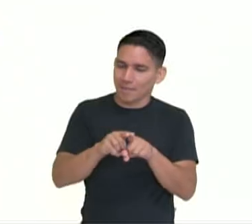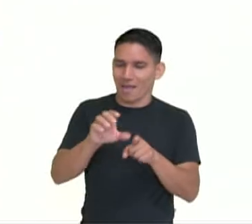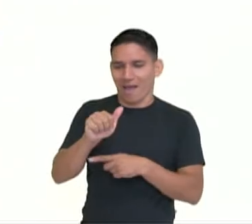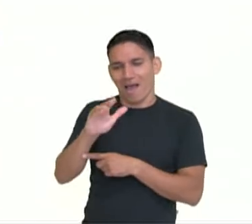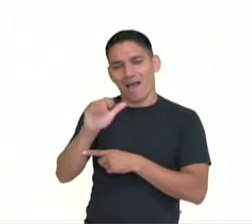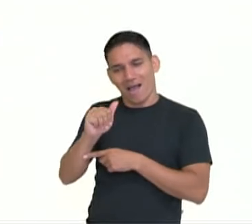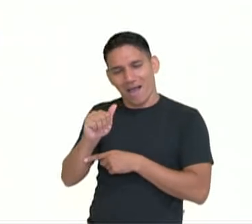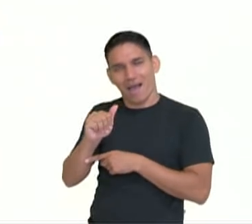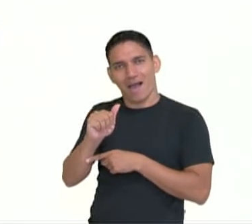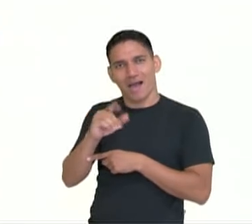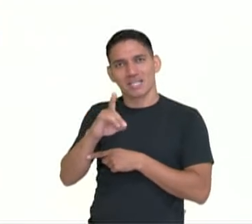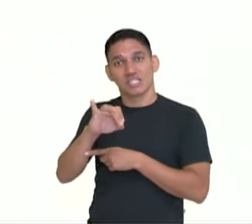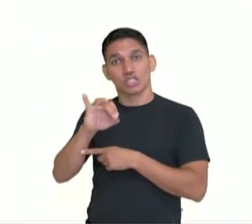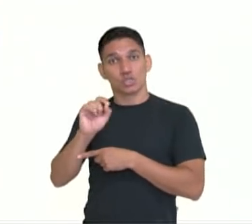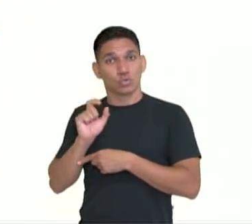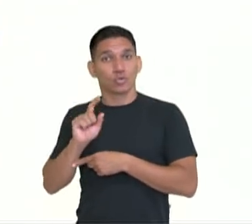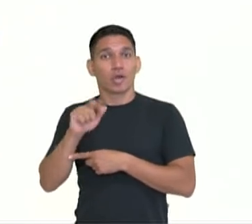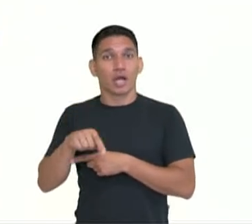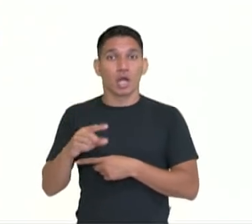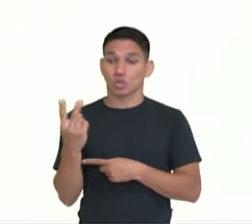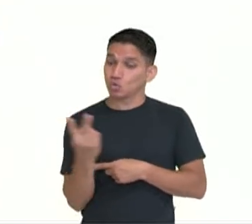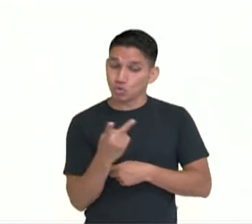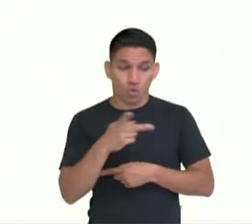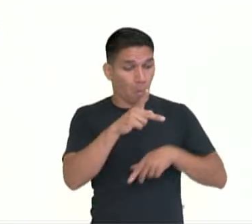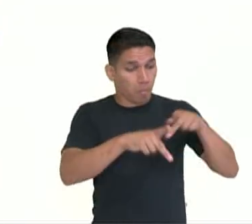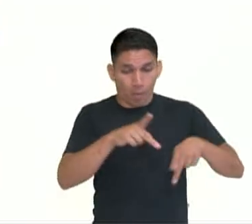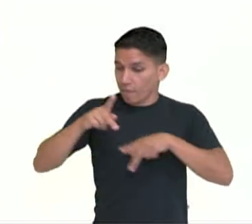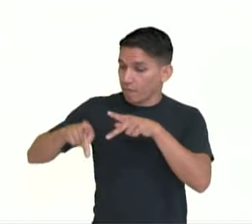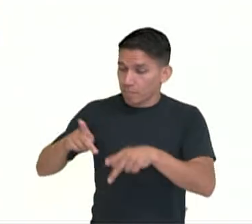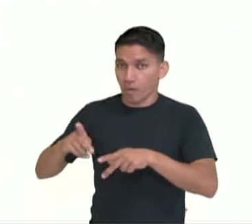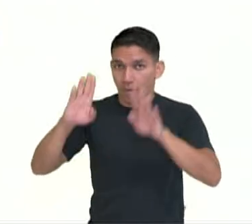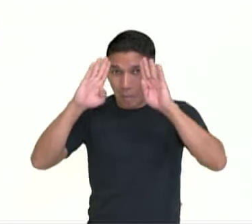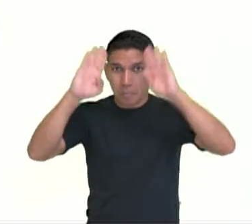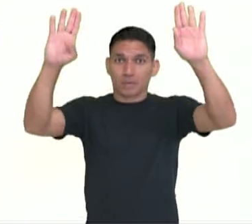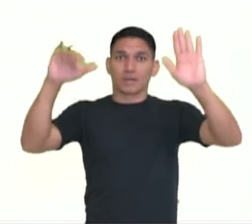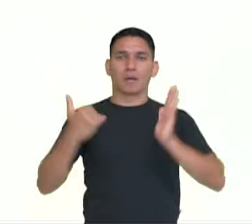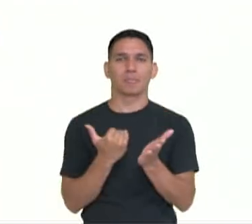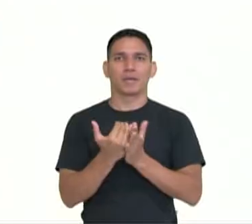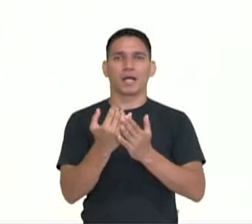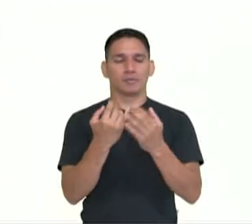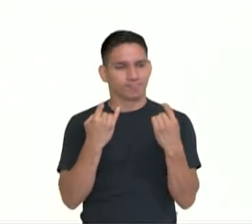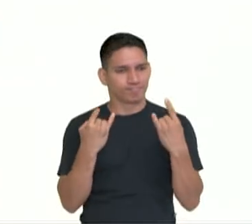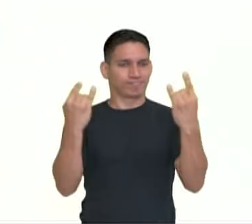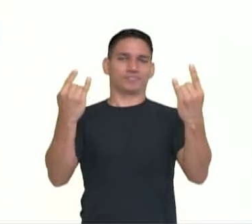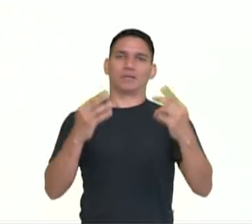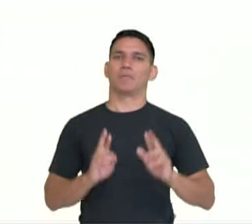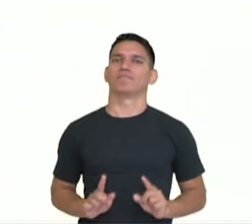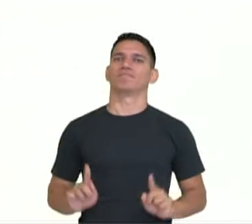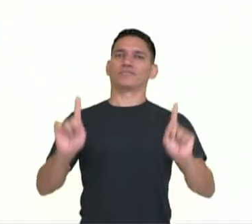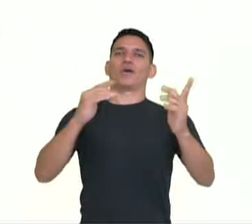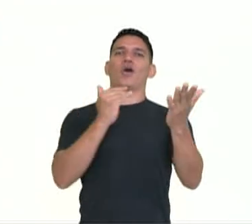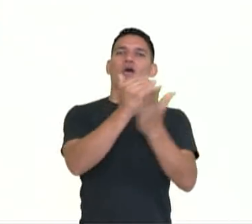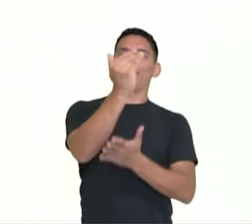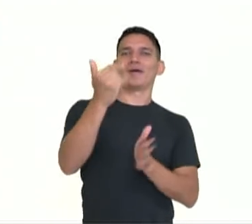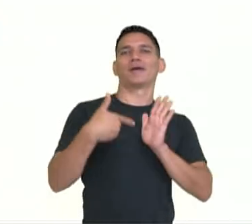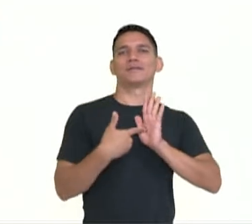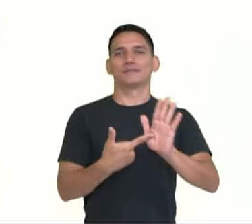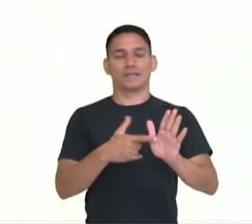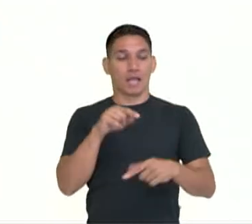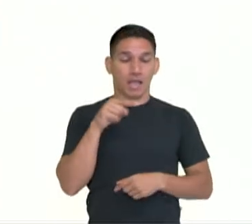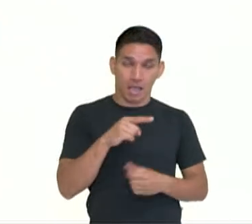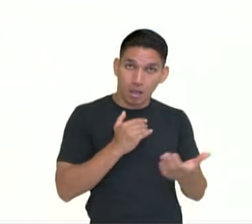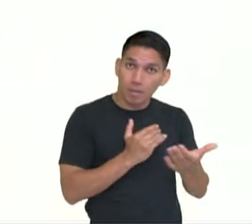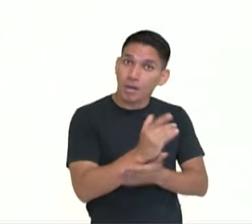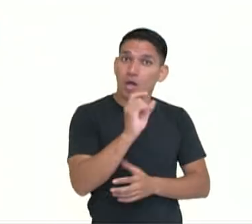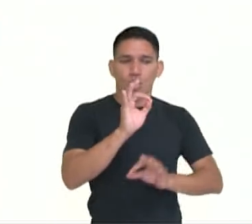primeiros povos a se destacarem na Mesopotâmia. Vamos lembrar, foram os dois primeiros povos que conseguiram se estabelecer. Os sumérios ainda de